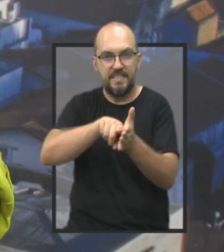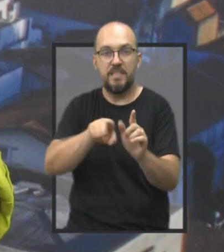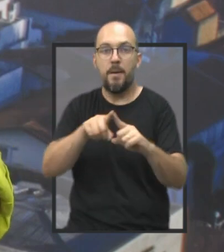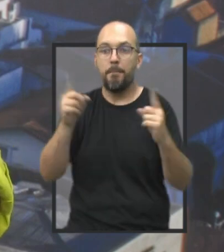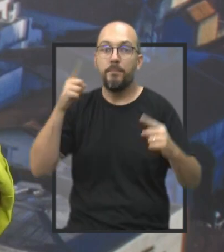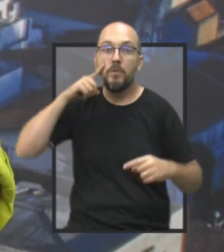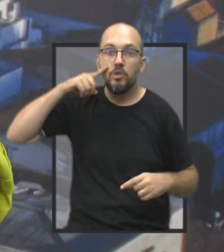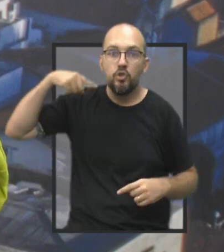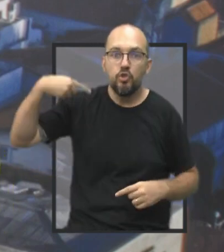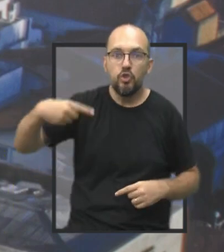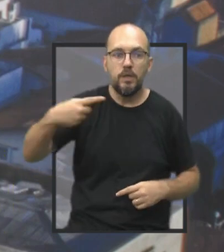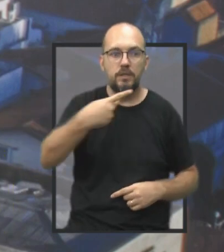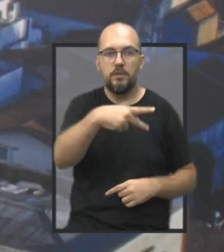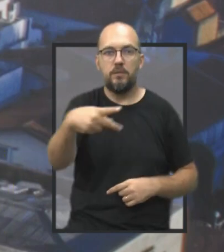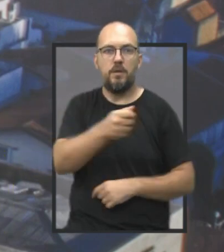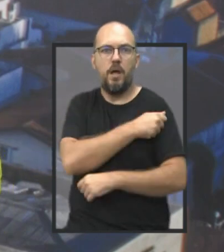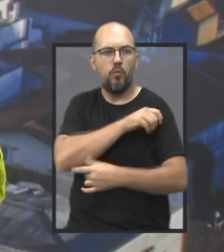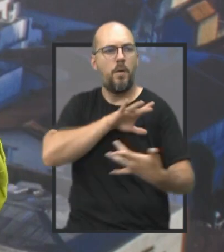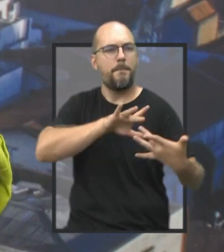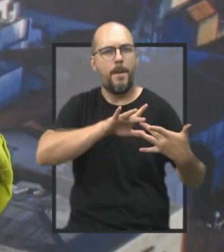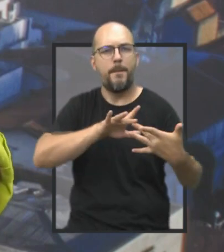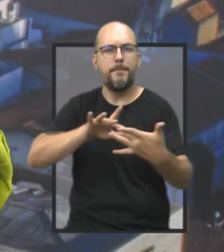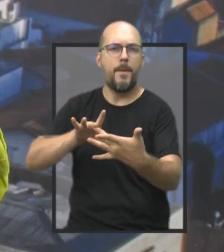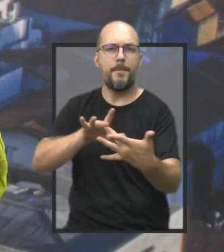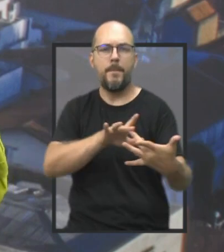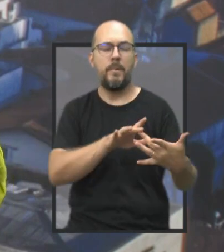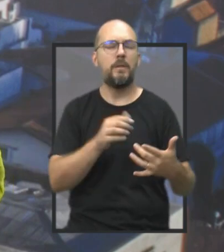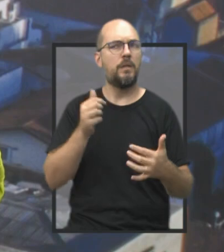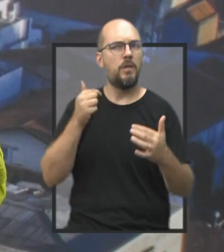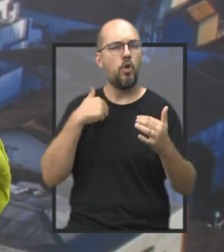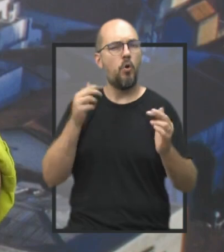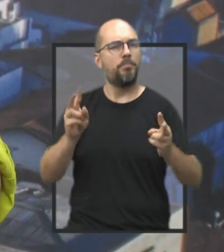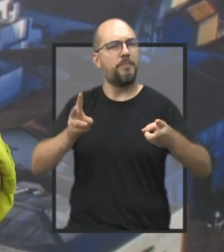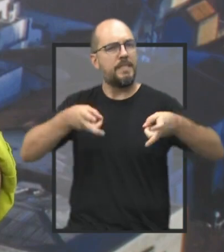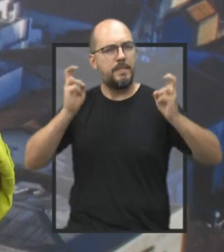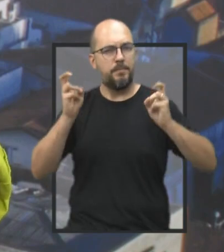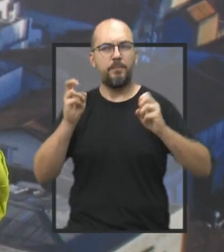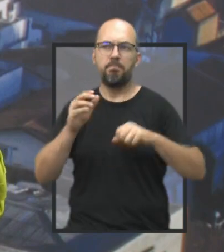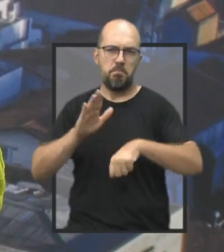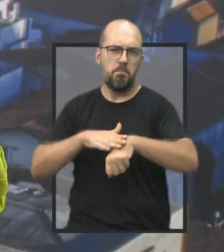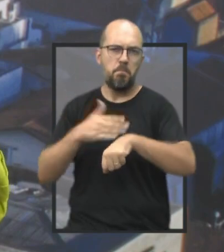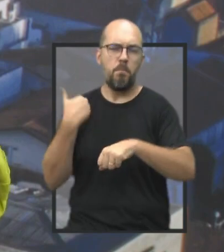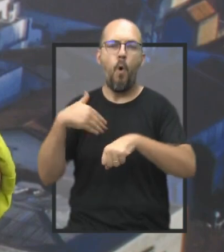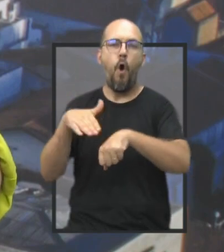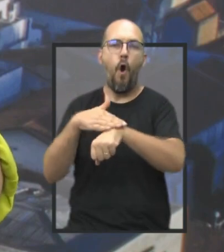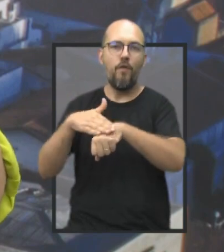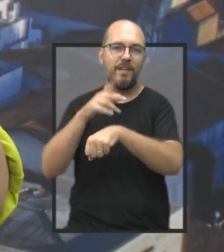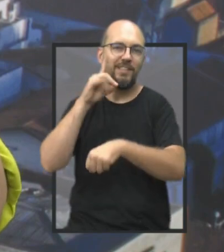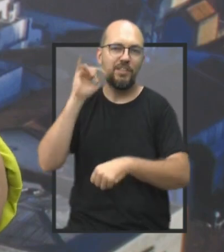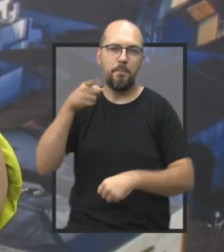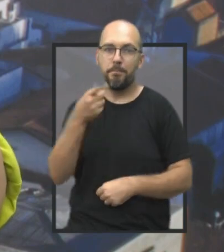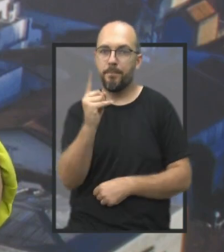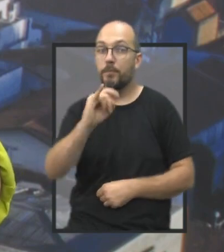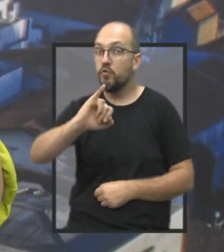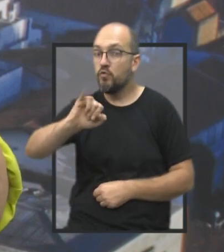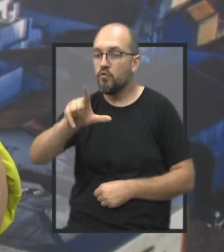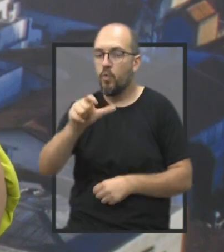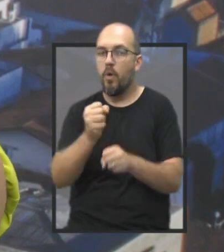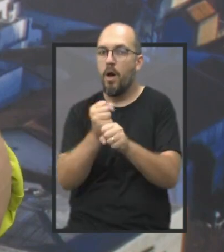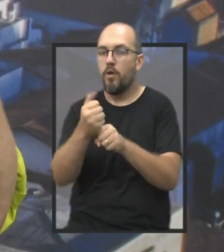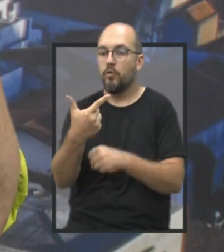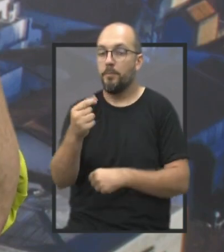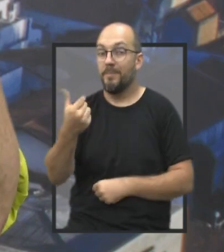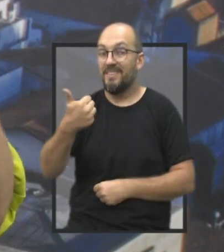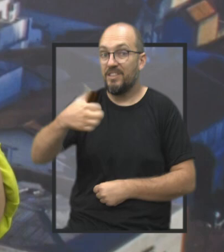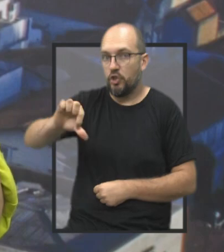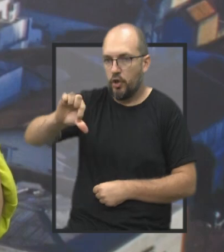dos alunos. E eu percebi, num determinado momento, foi uma conversa no dia 1º de julho de